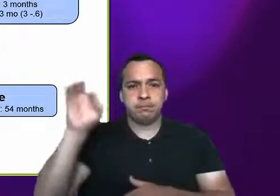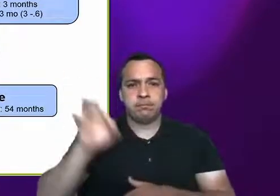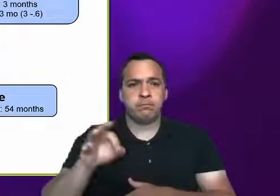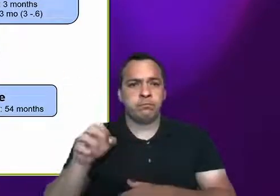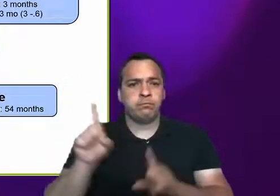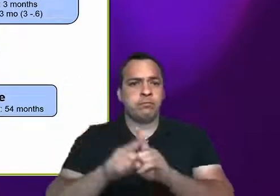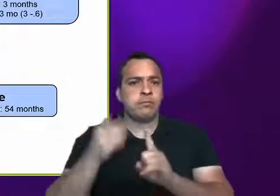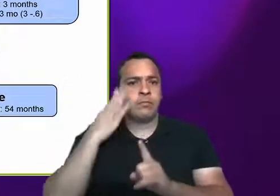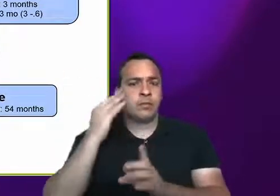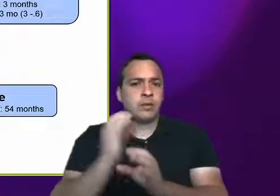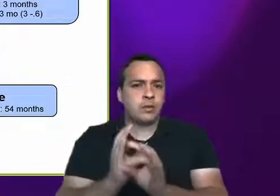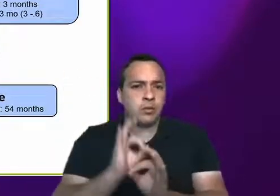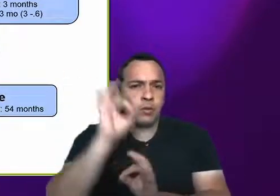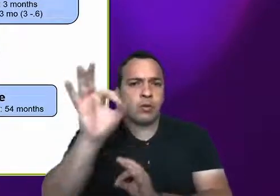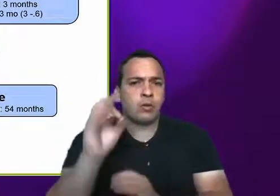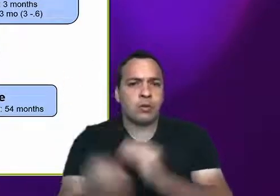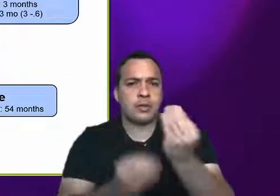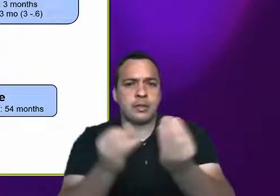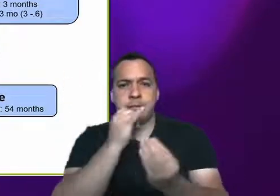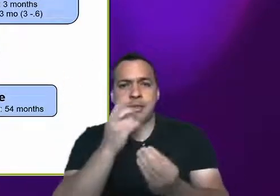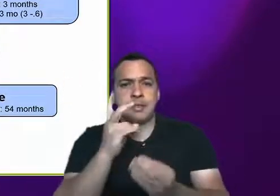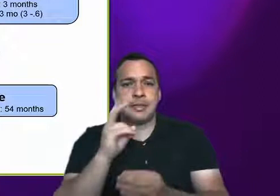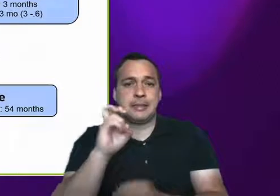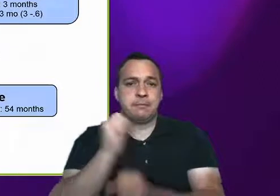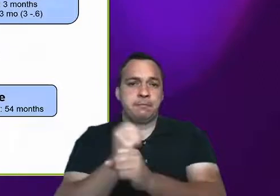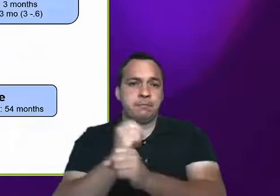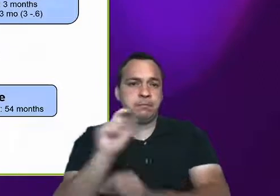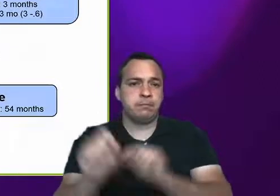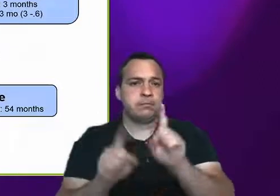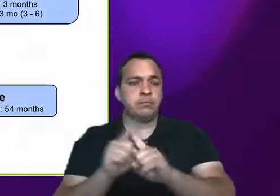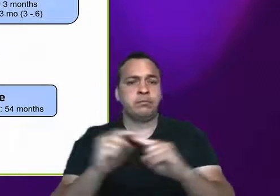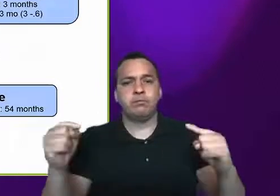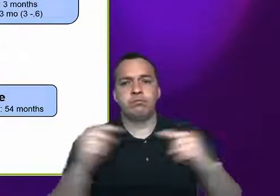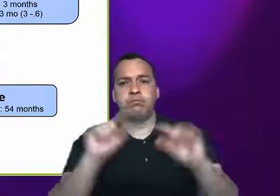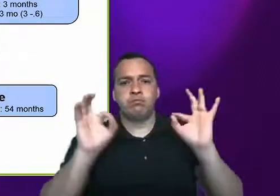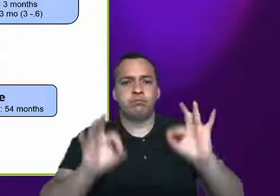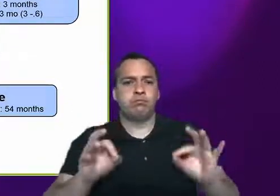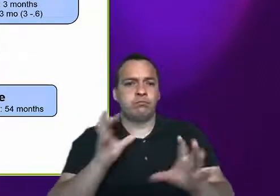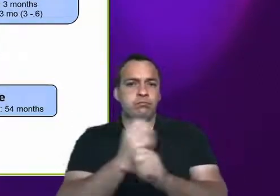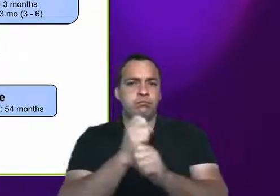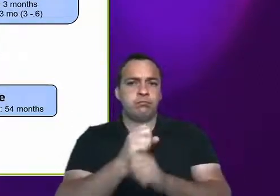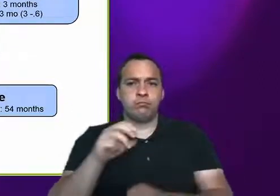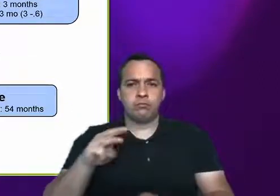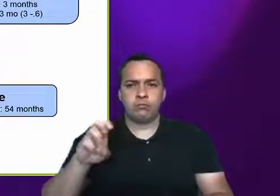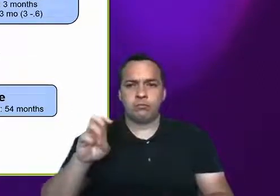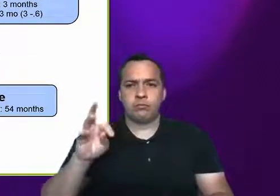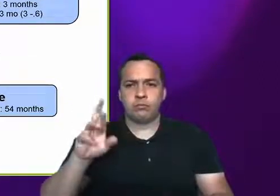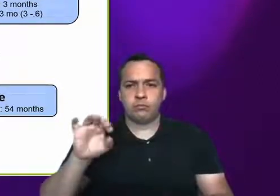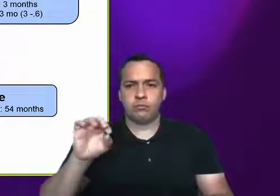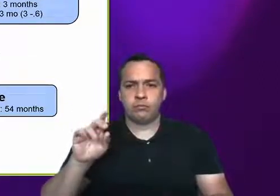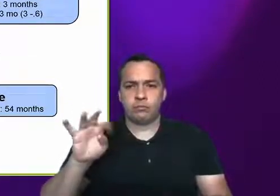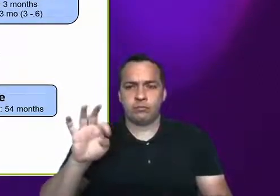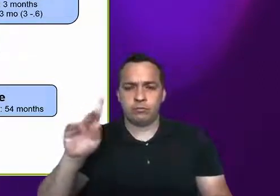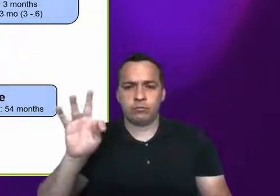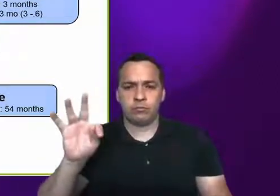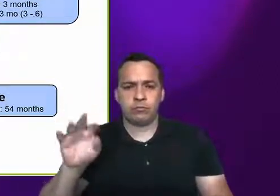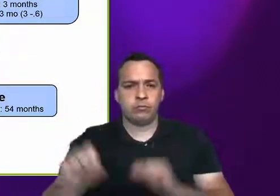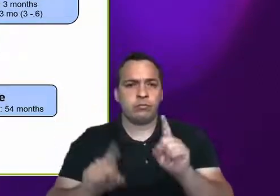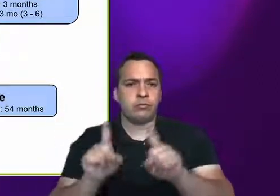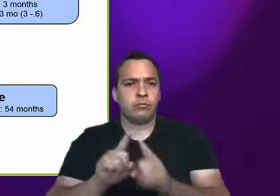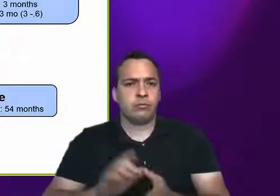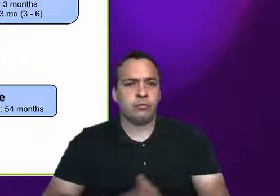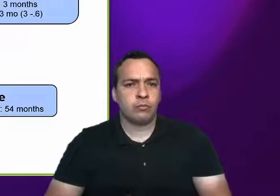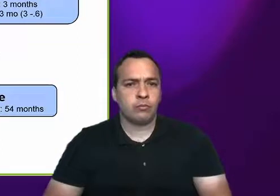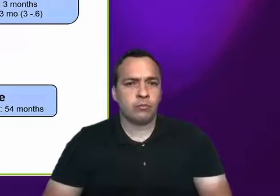de 50% de sobrevida de 5 anos, e segundo essa